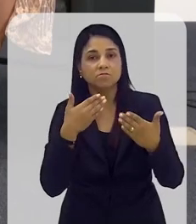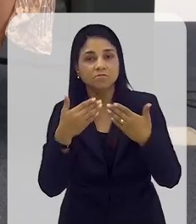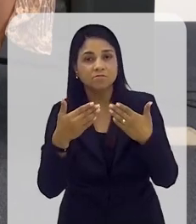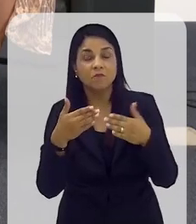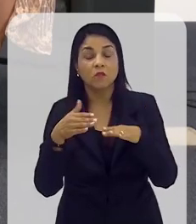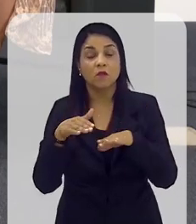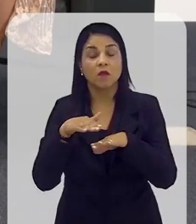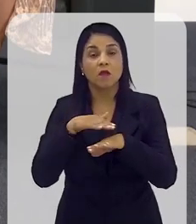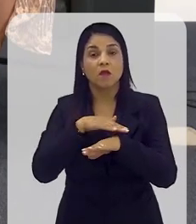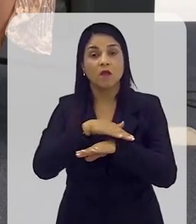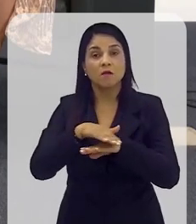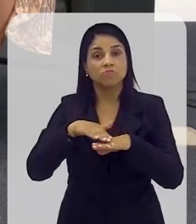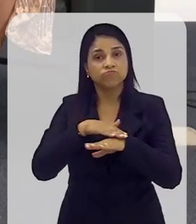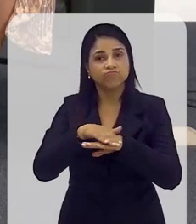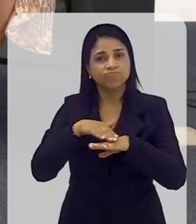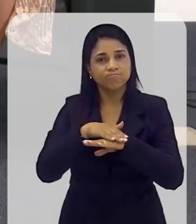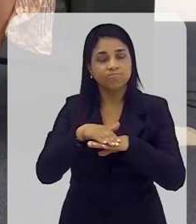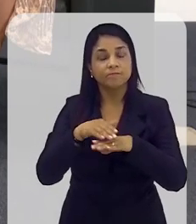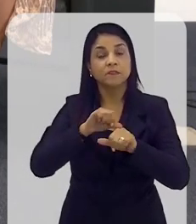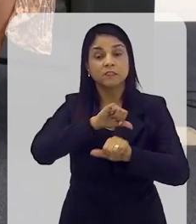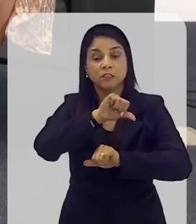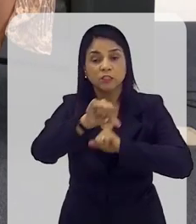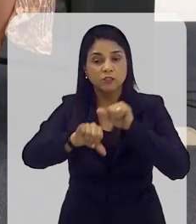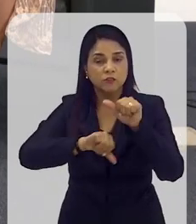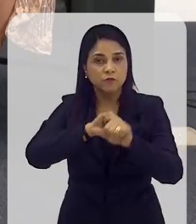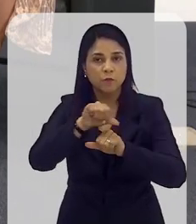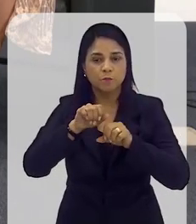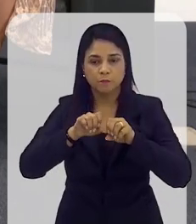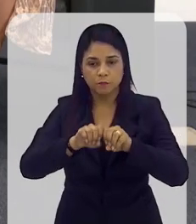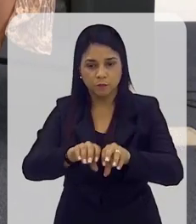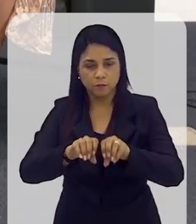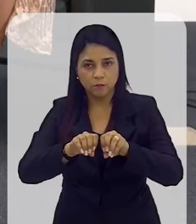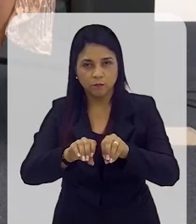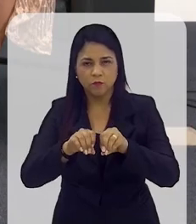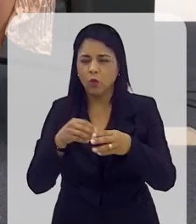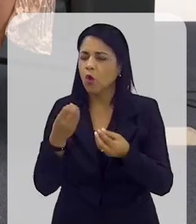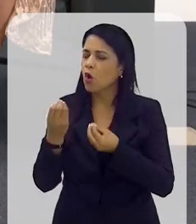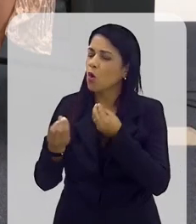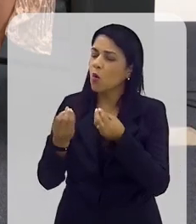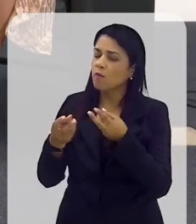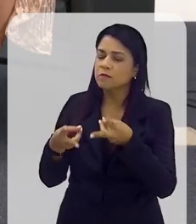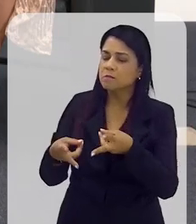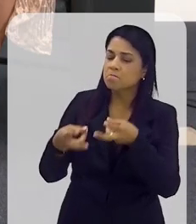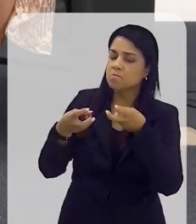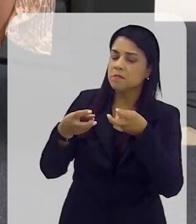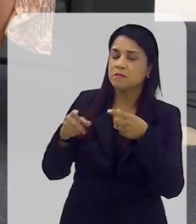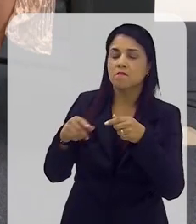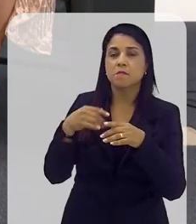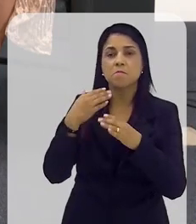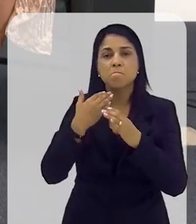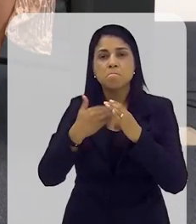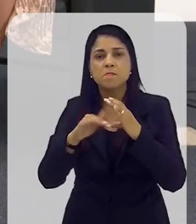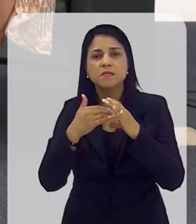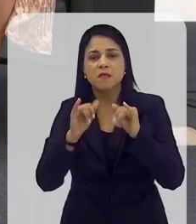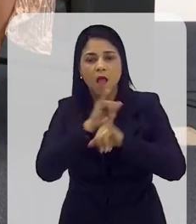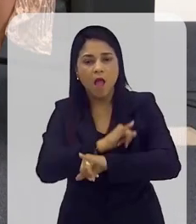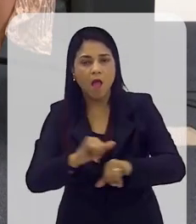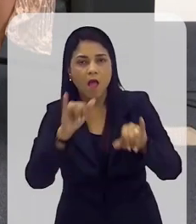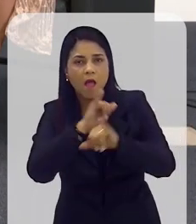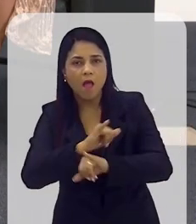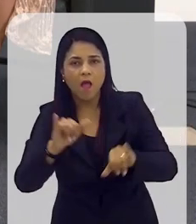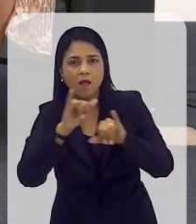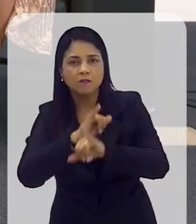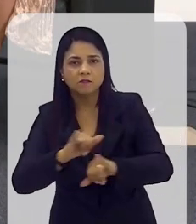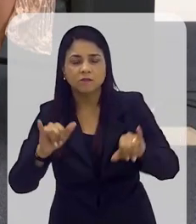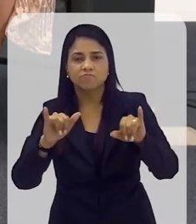de transformação da educação, como que você vê isso? Que mensagem você gostaria de transmitir para